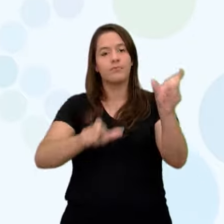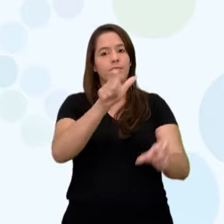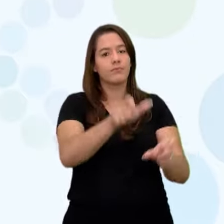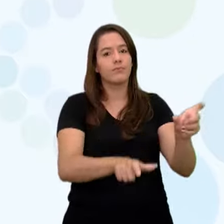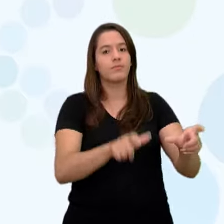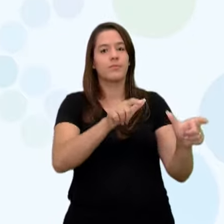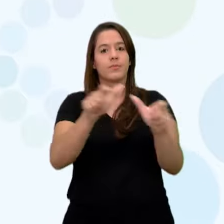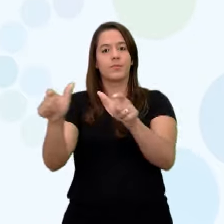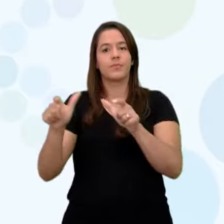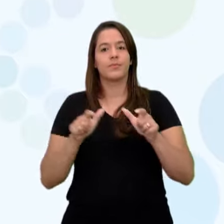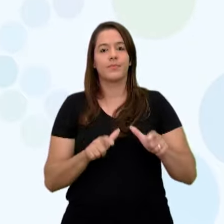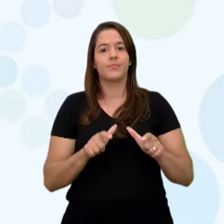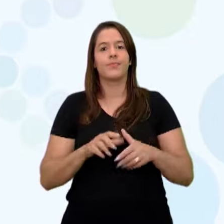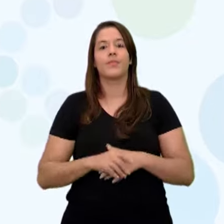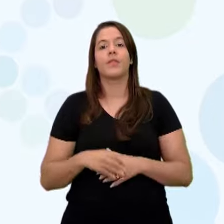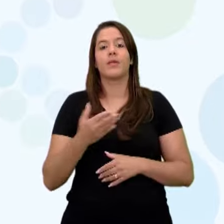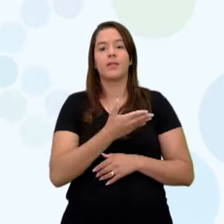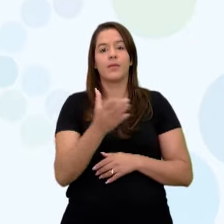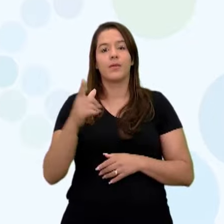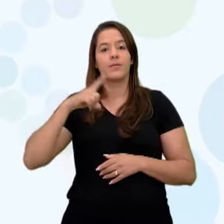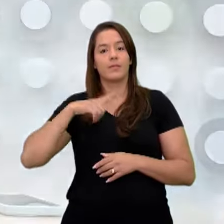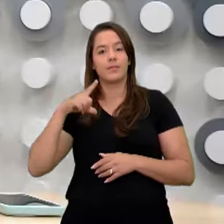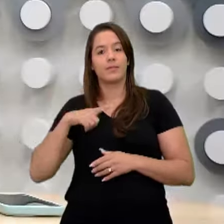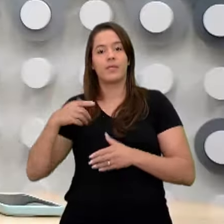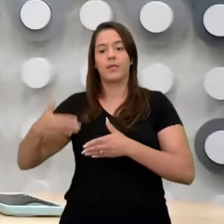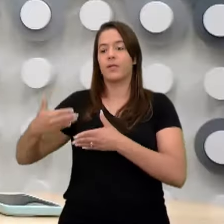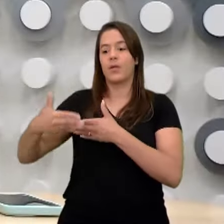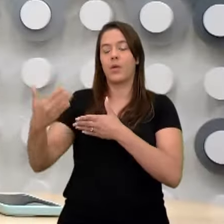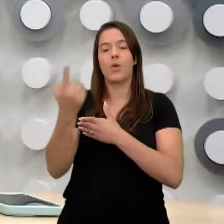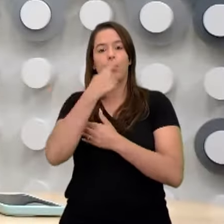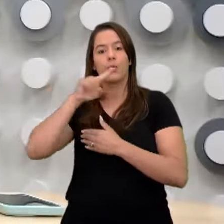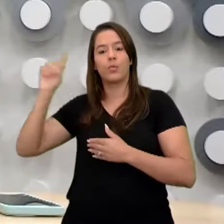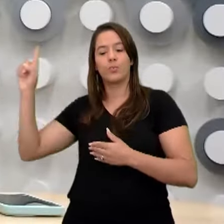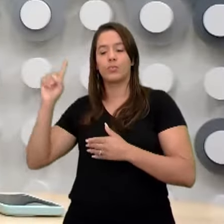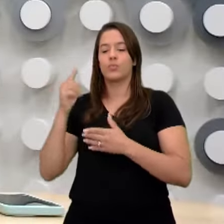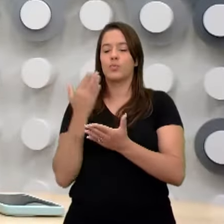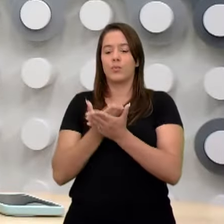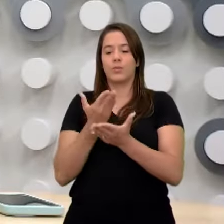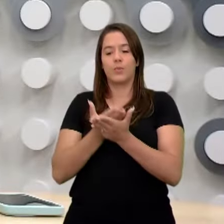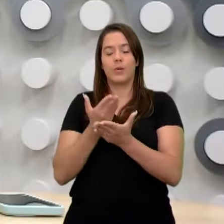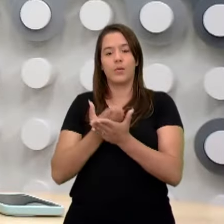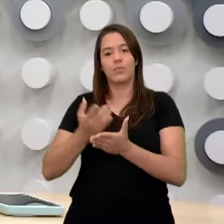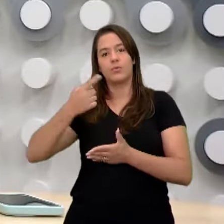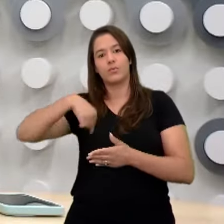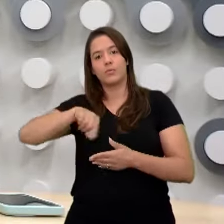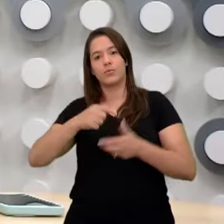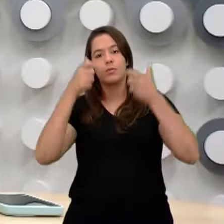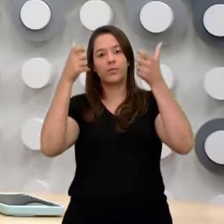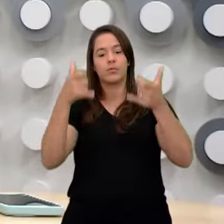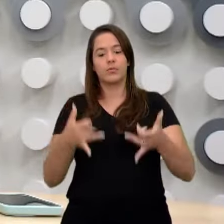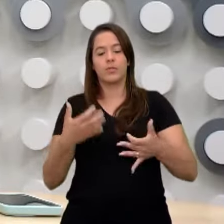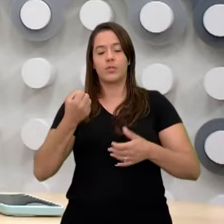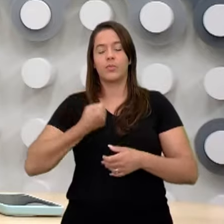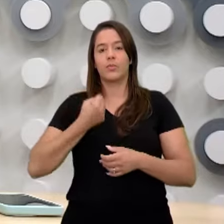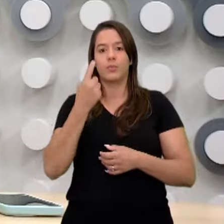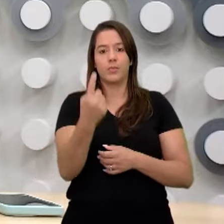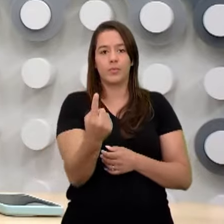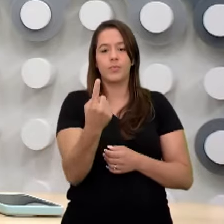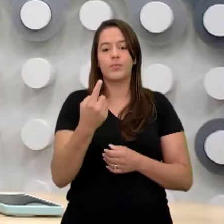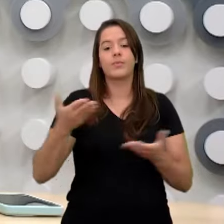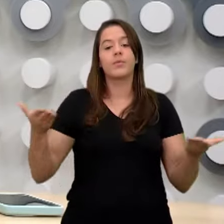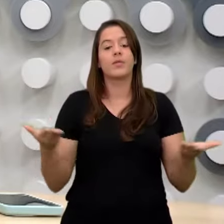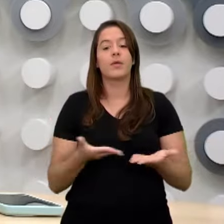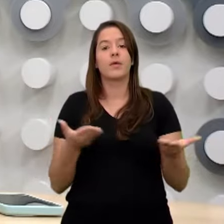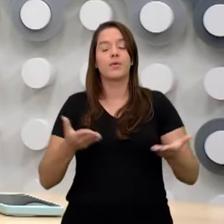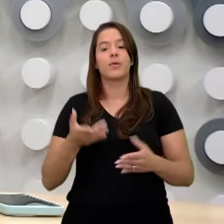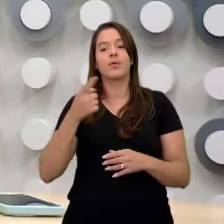Então nós vamos dar continuidade à introdução, né? Na última aula, na aula anterior, a gente falou sobre a introdução 1, e agora nós vamos